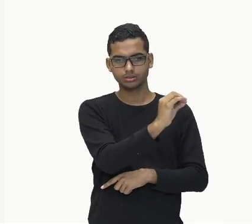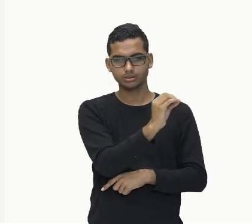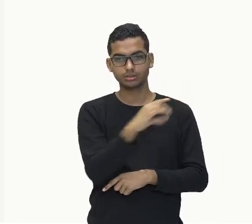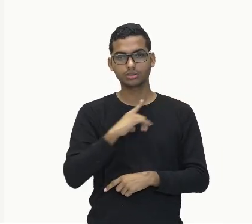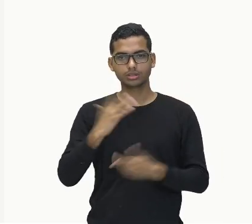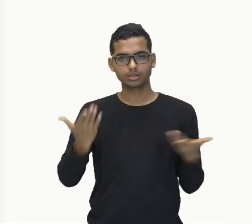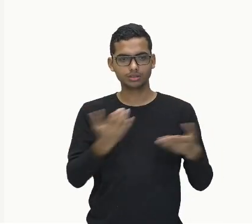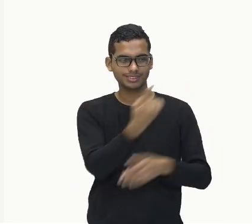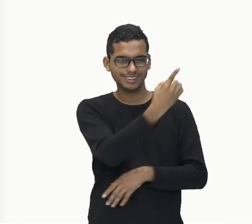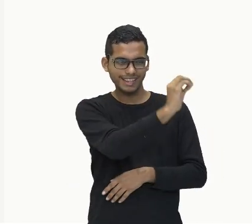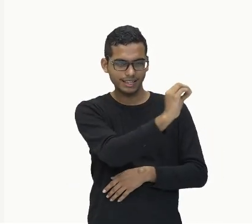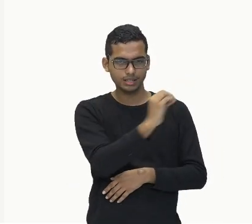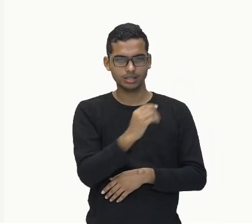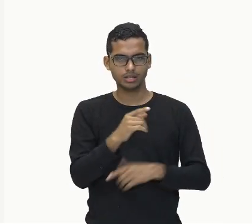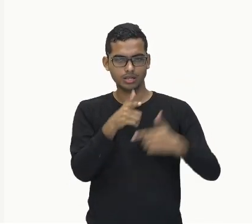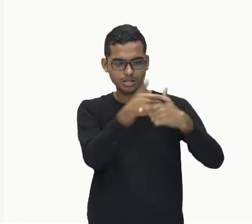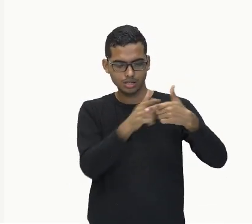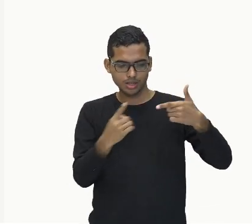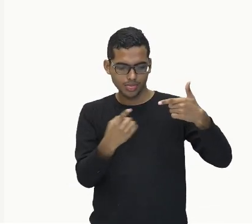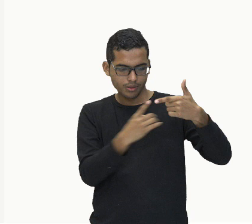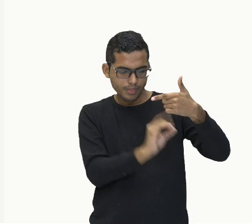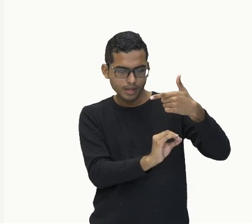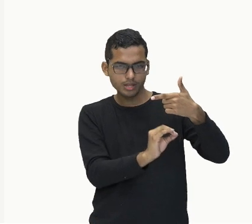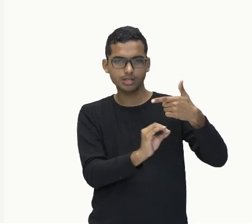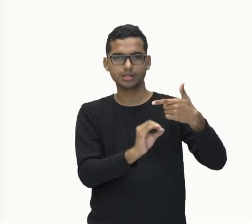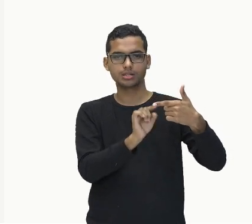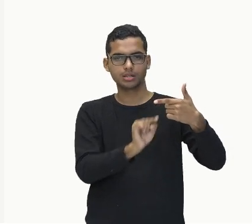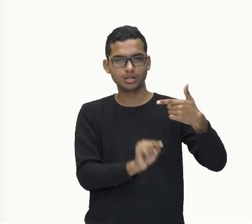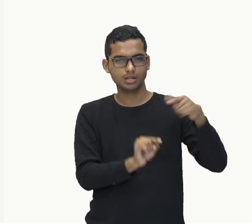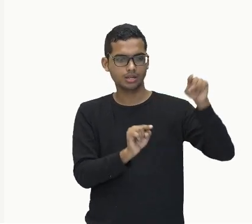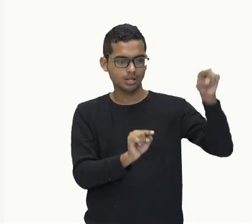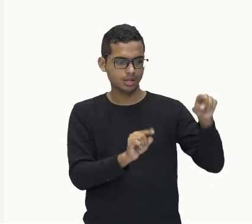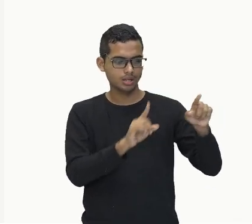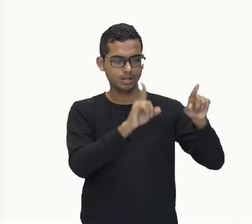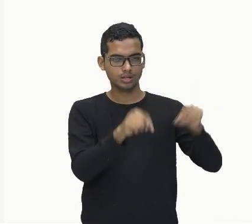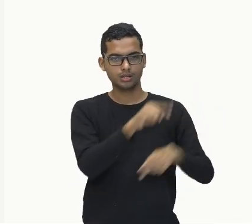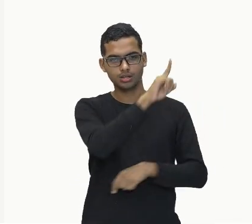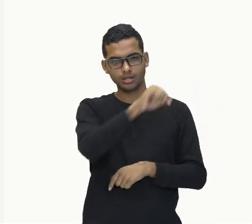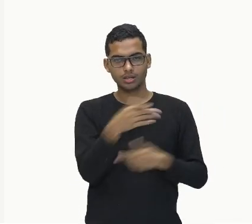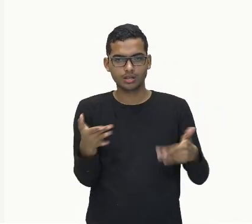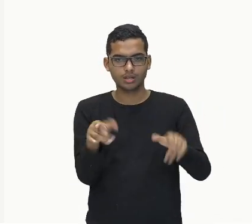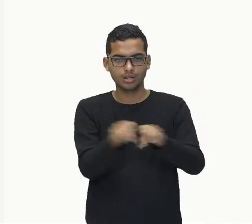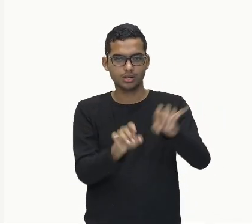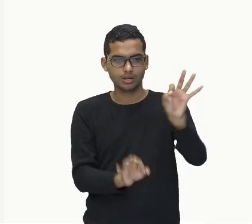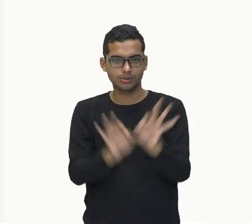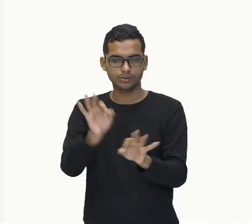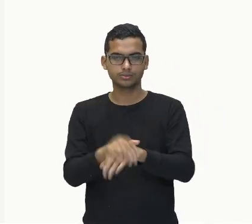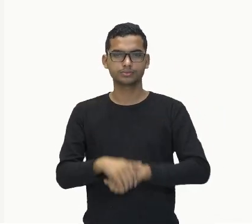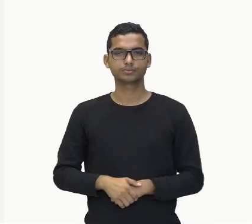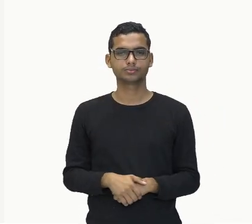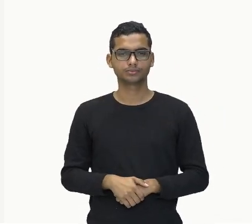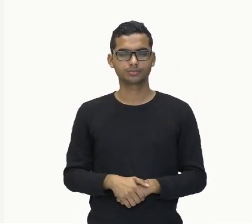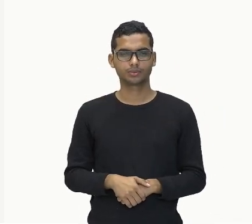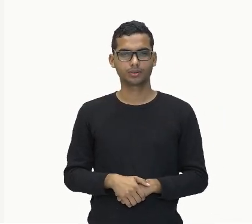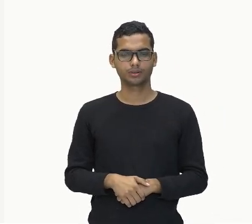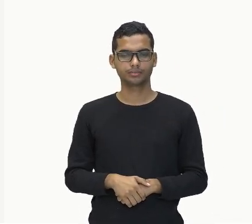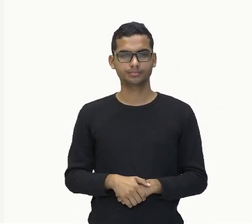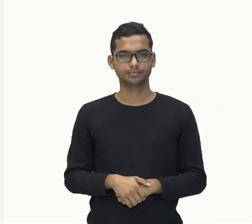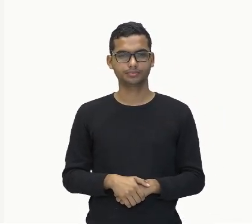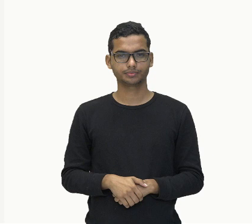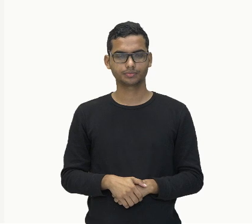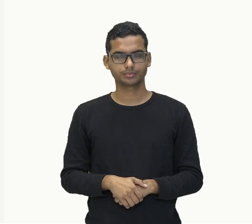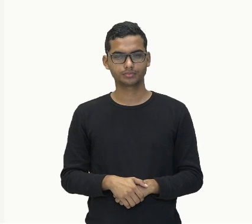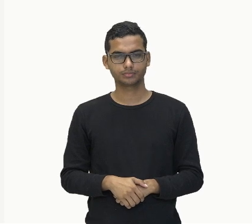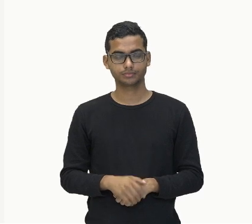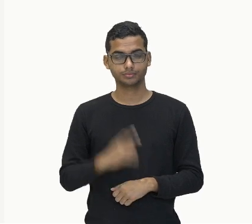nosso cálculo. E o que a gente vai desenvolver agora? A gente vai desenvolver o 5 fatorial, que é 5 vezes 4